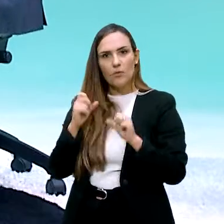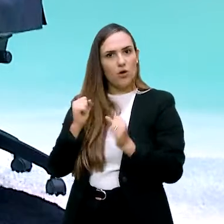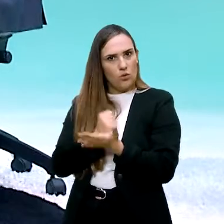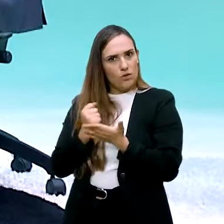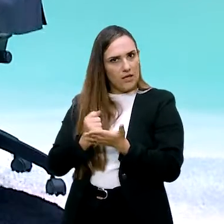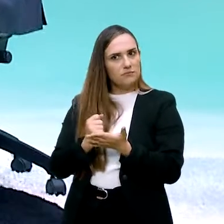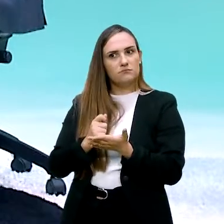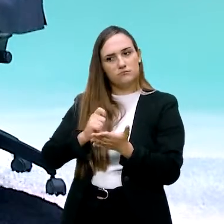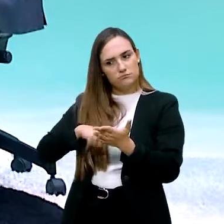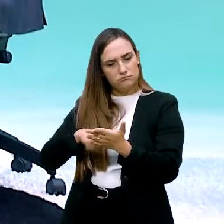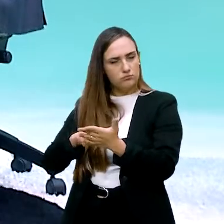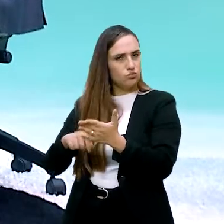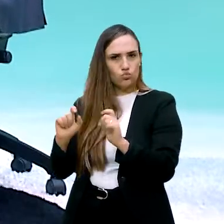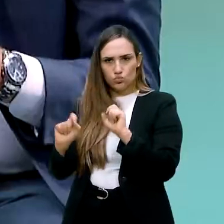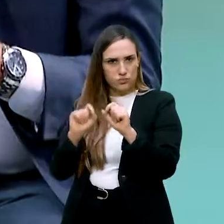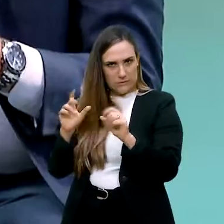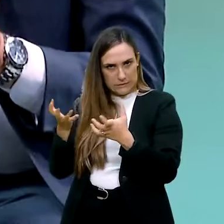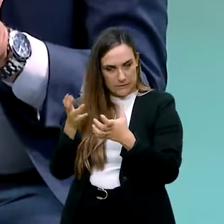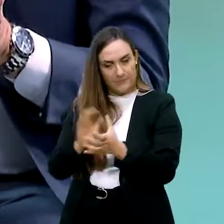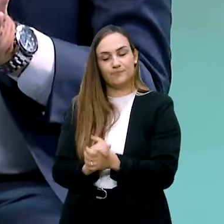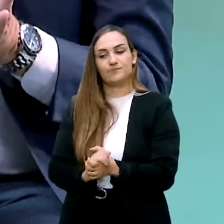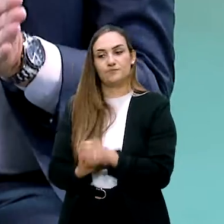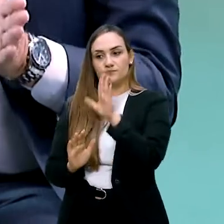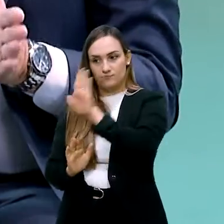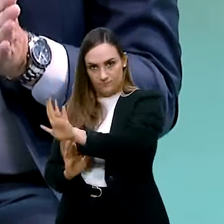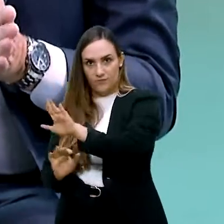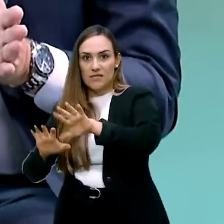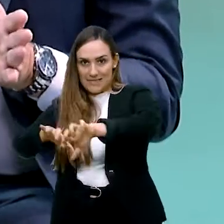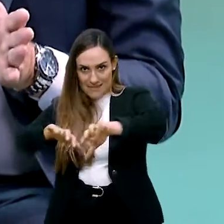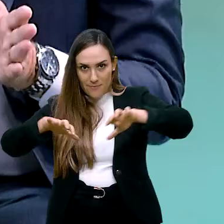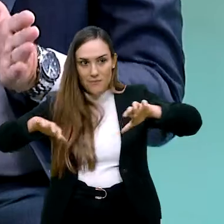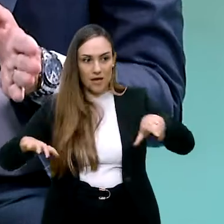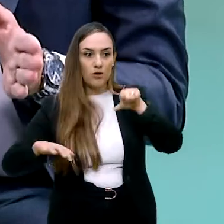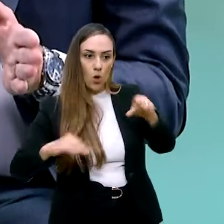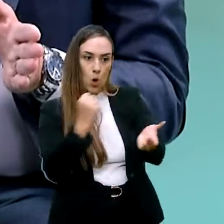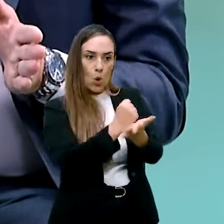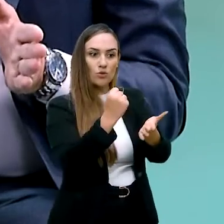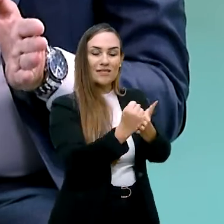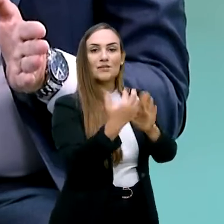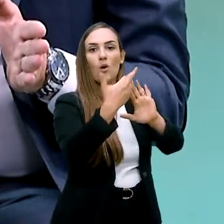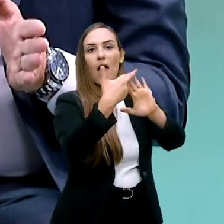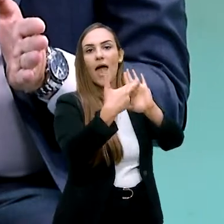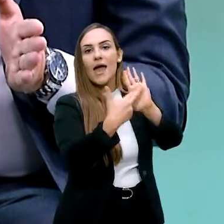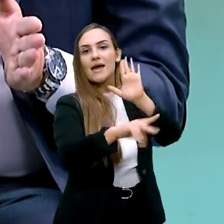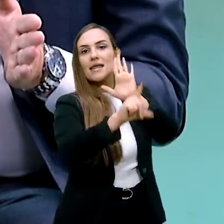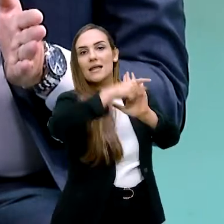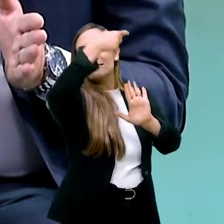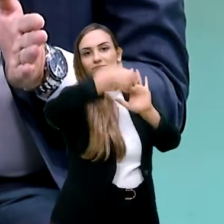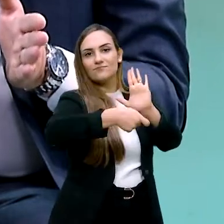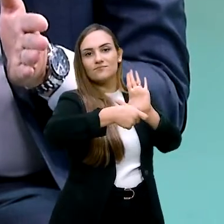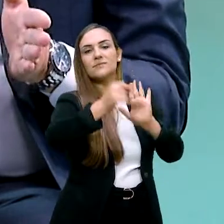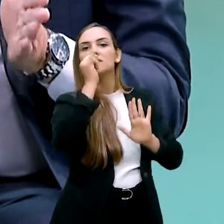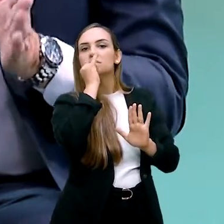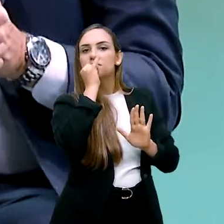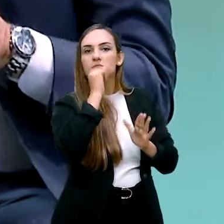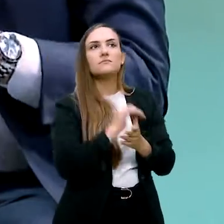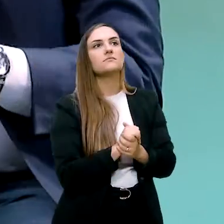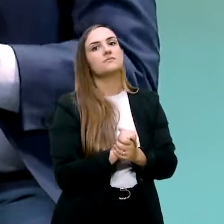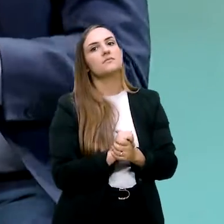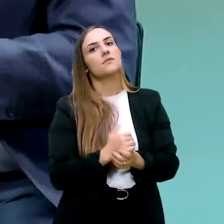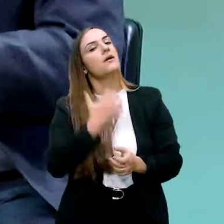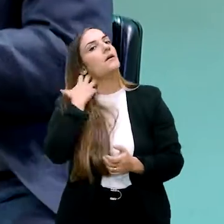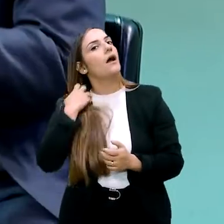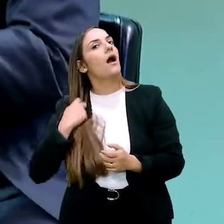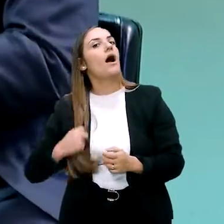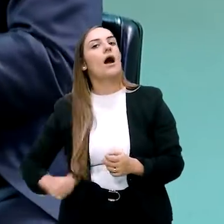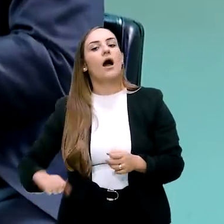incluir aquilo que eles desejassem. Os contratos regulamentados são aqueles firmados a partir de 1º